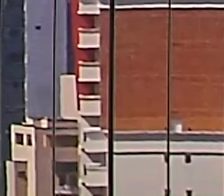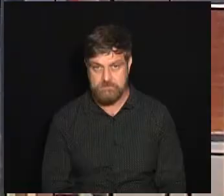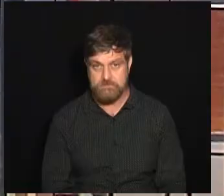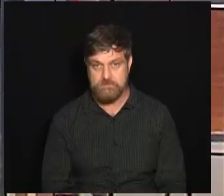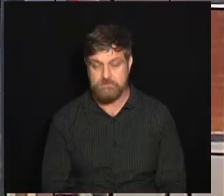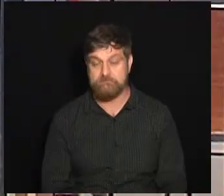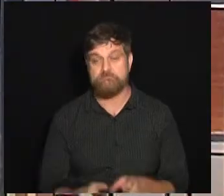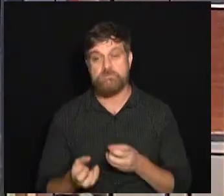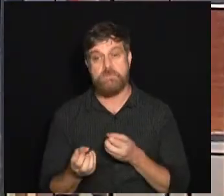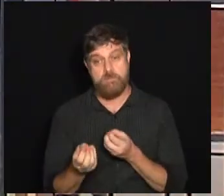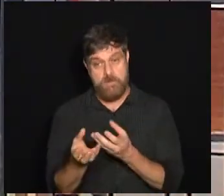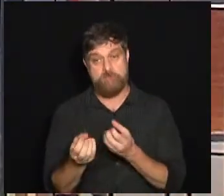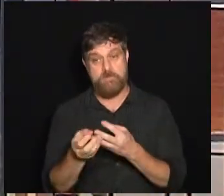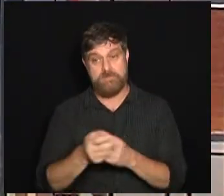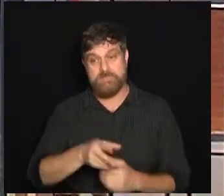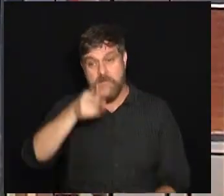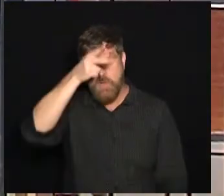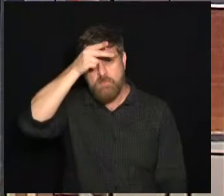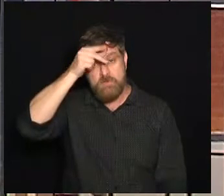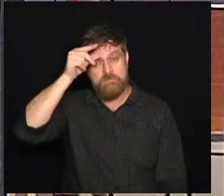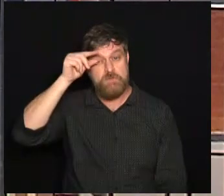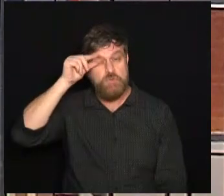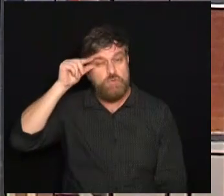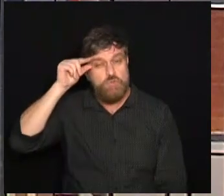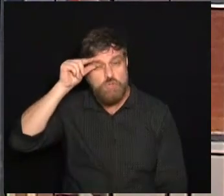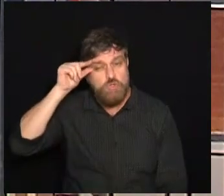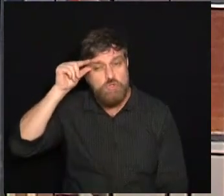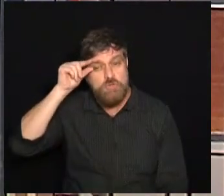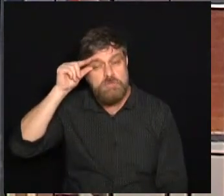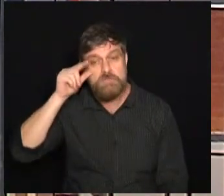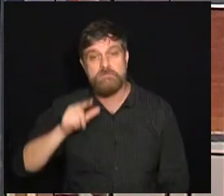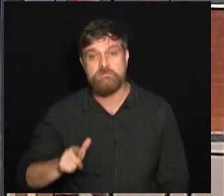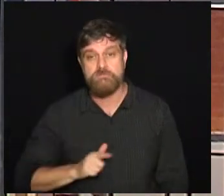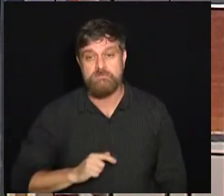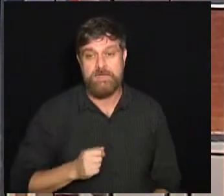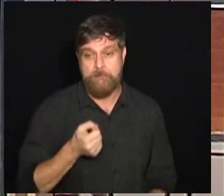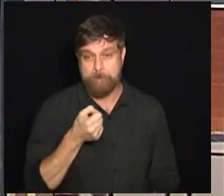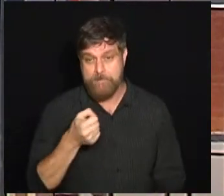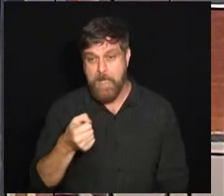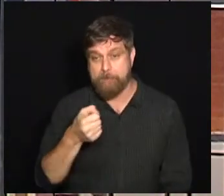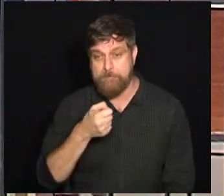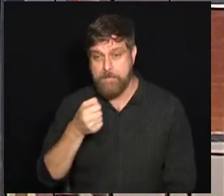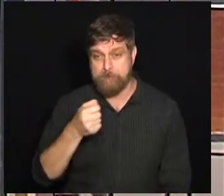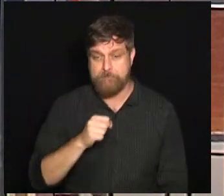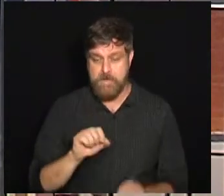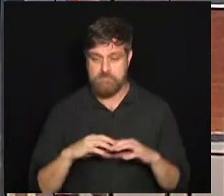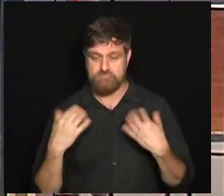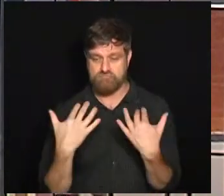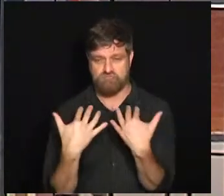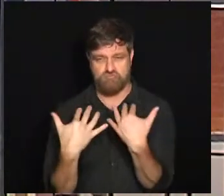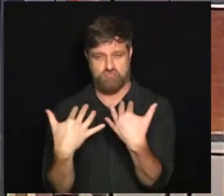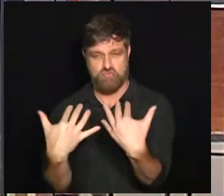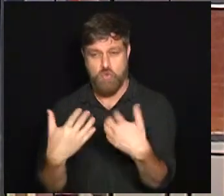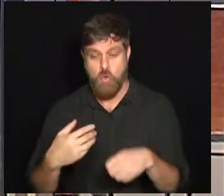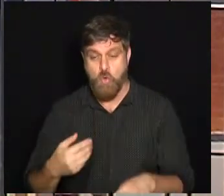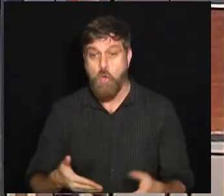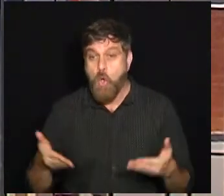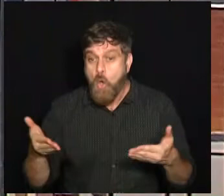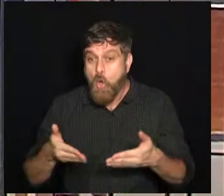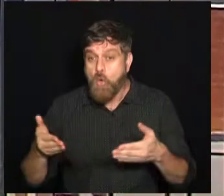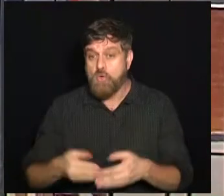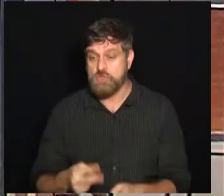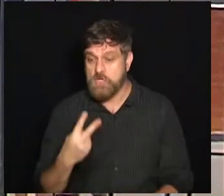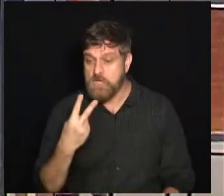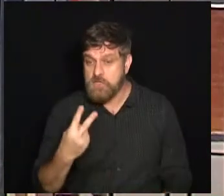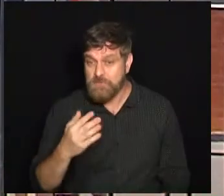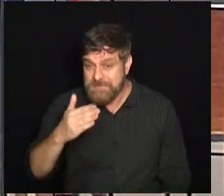E uma informação, o prefeito Jonas Donizete vai conceder uma entrevista coletiva hoje às 2h30